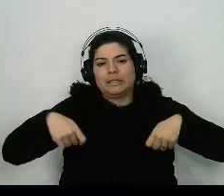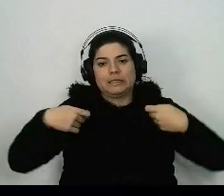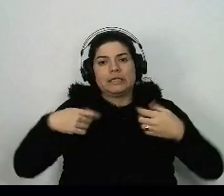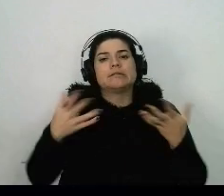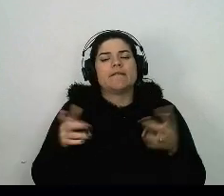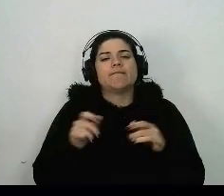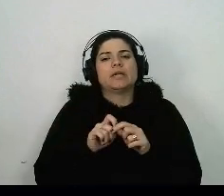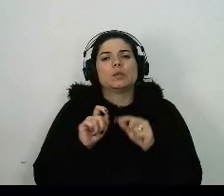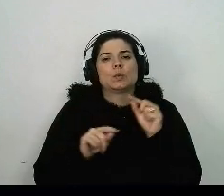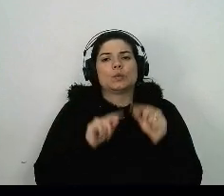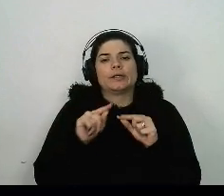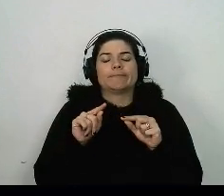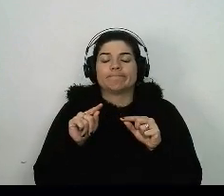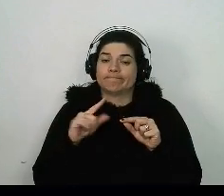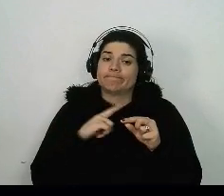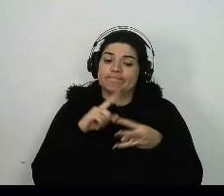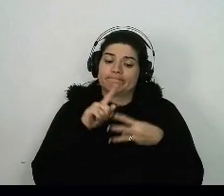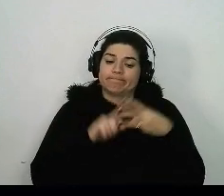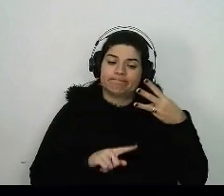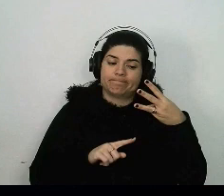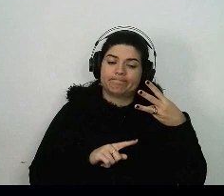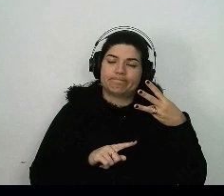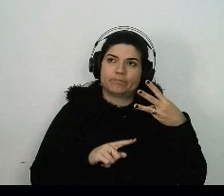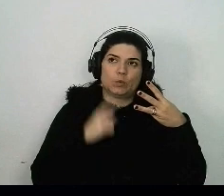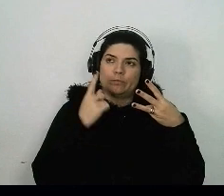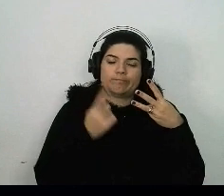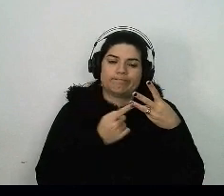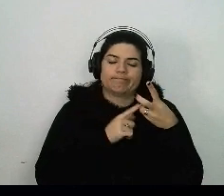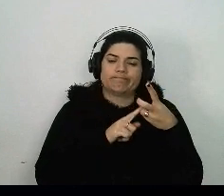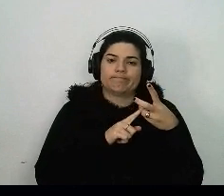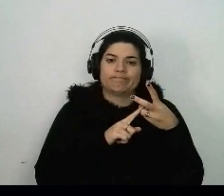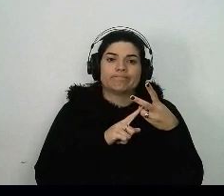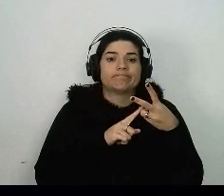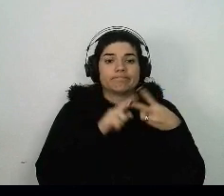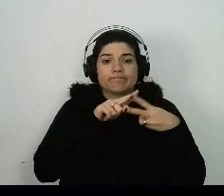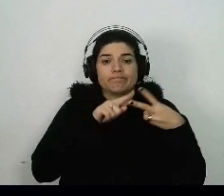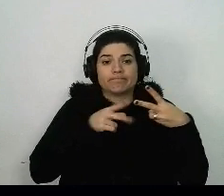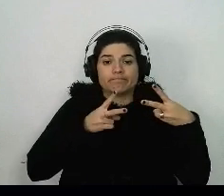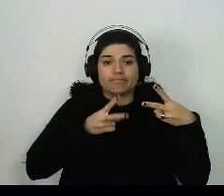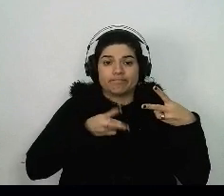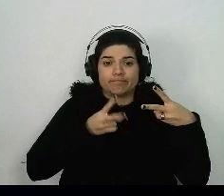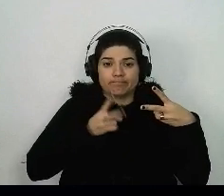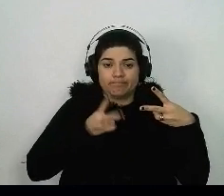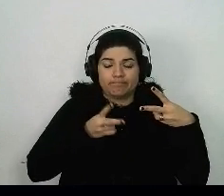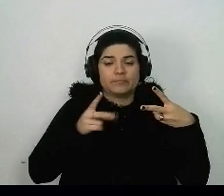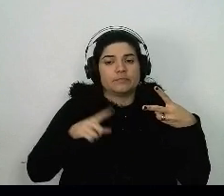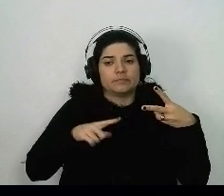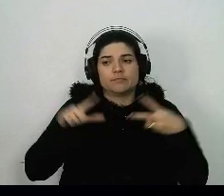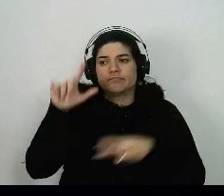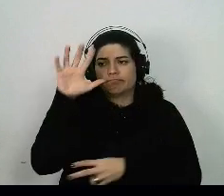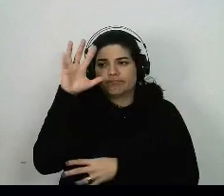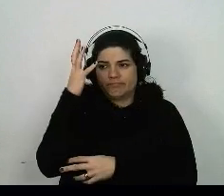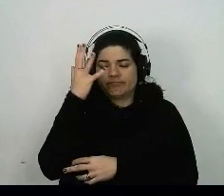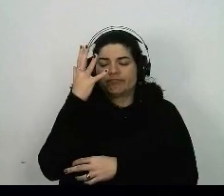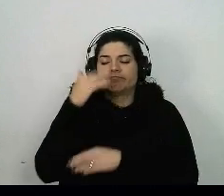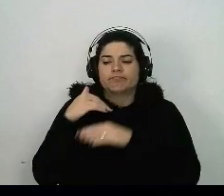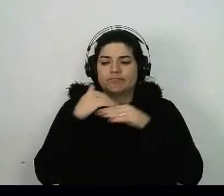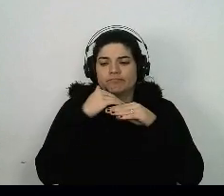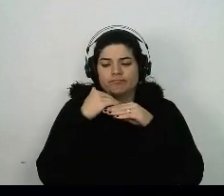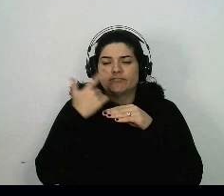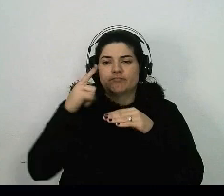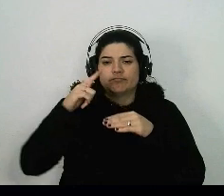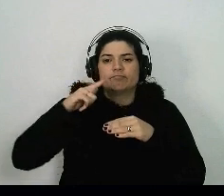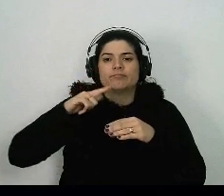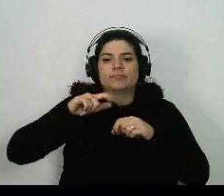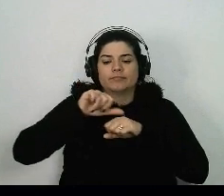então a gente tinha 3, já eliminamos uma e vamos seguir com as outras 2, padrão de árvore e a versão de documento, que a minha amiga Roberta, que é muito